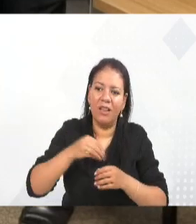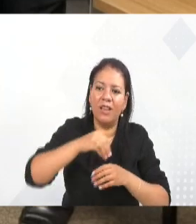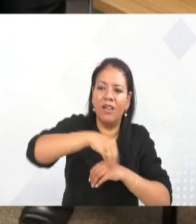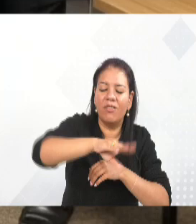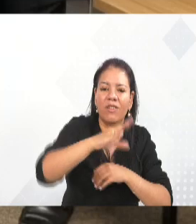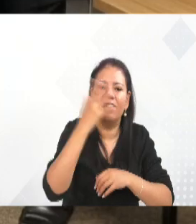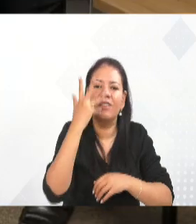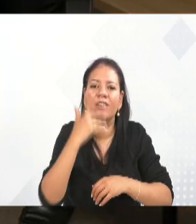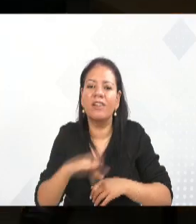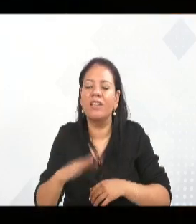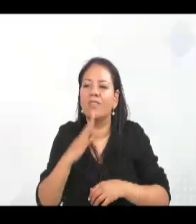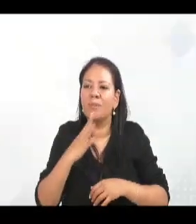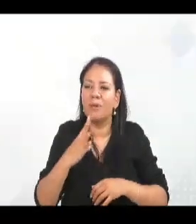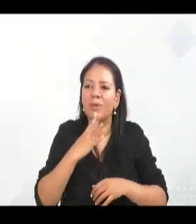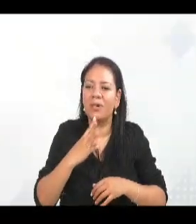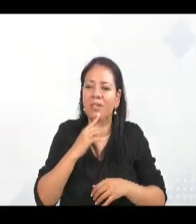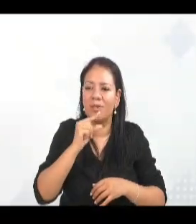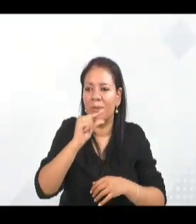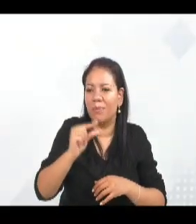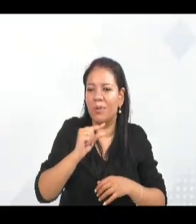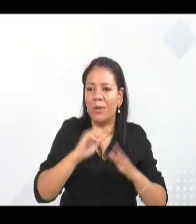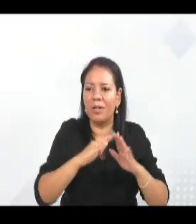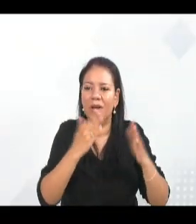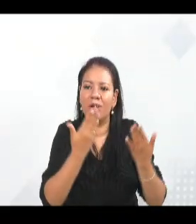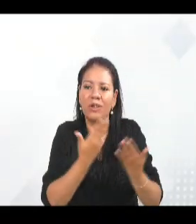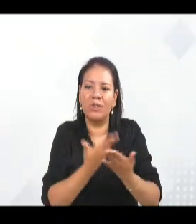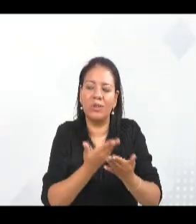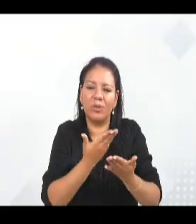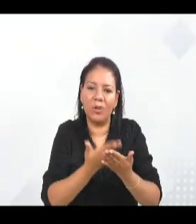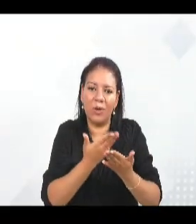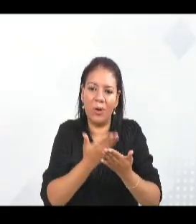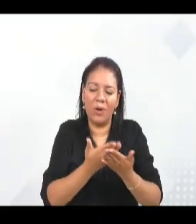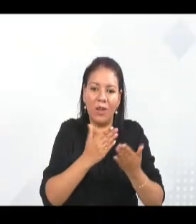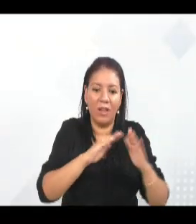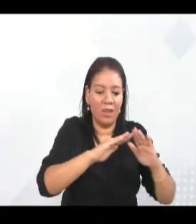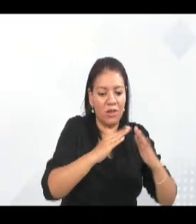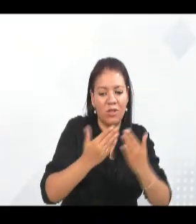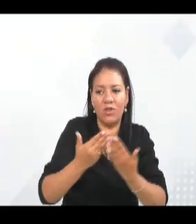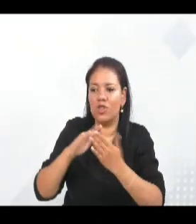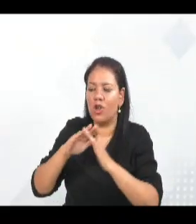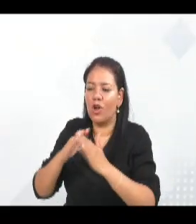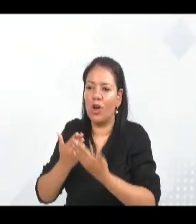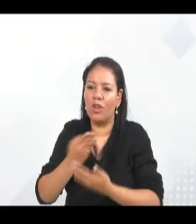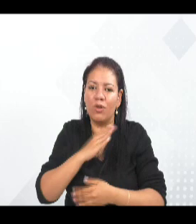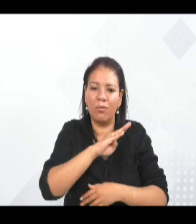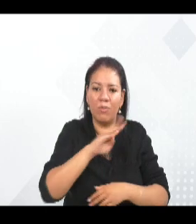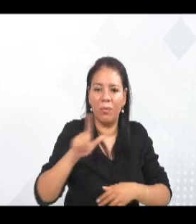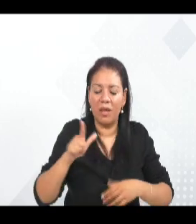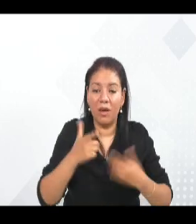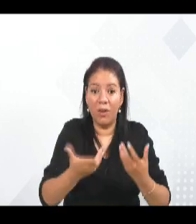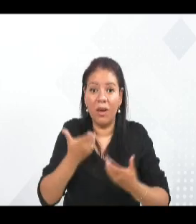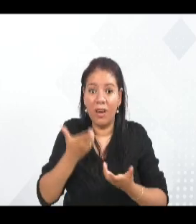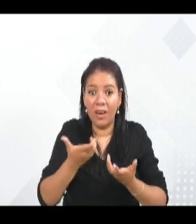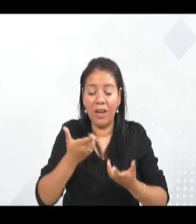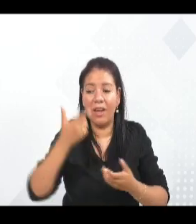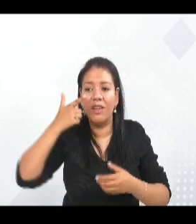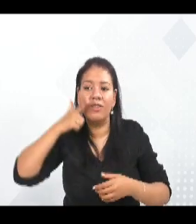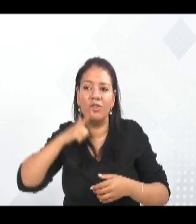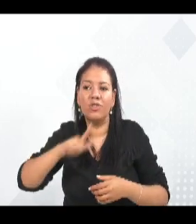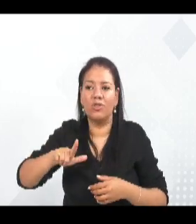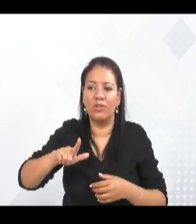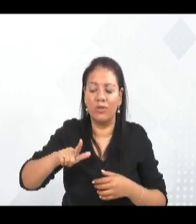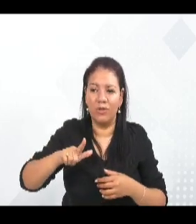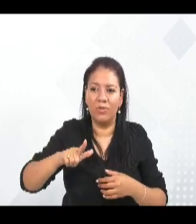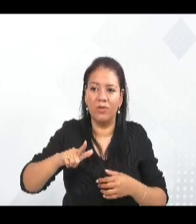conhecer um pouquinho né e aqui a escola né as escolas de Blumenau querem mais uma vez